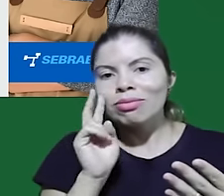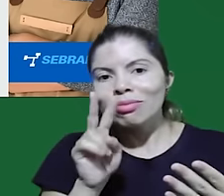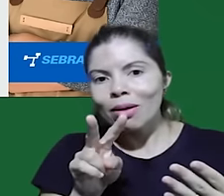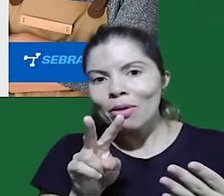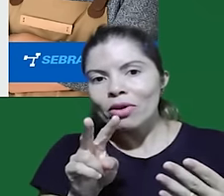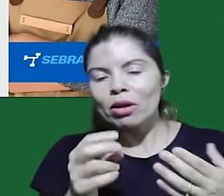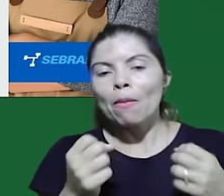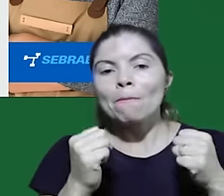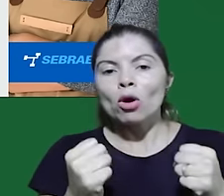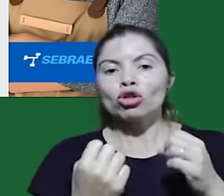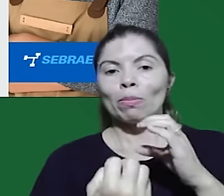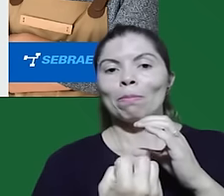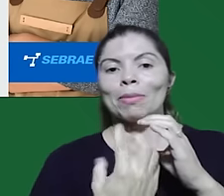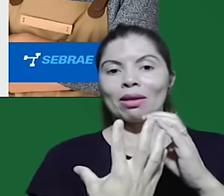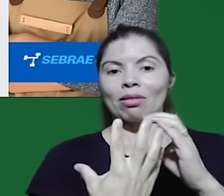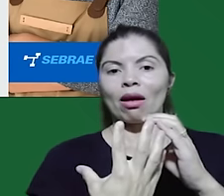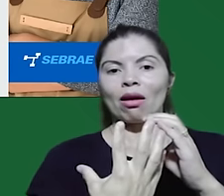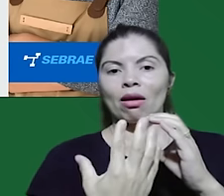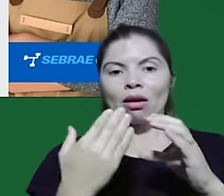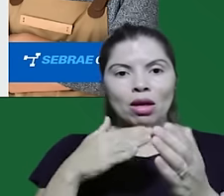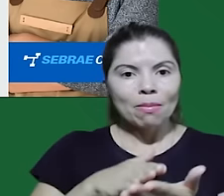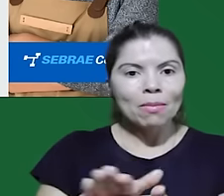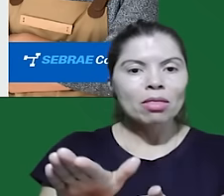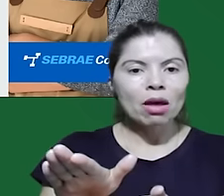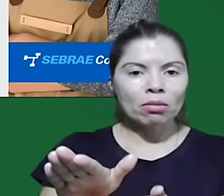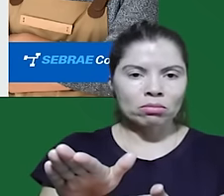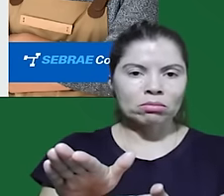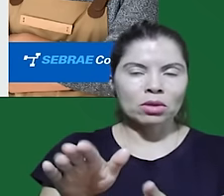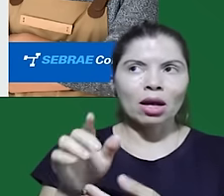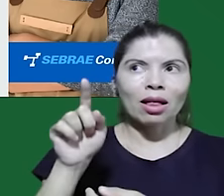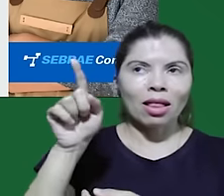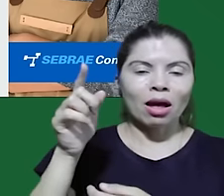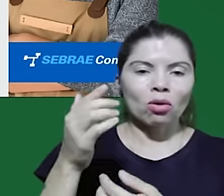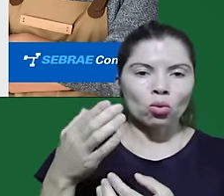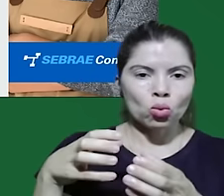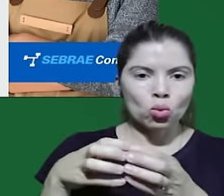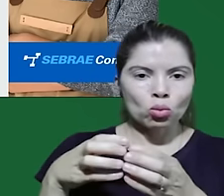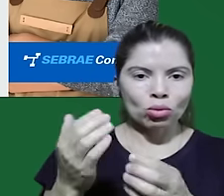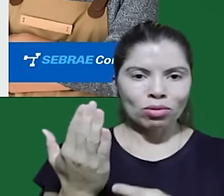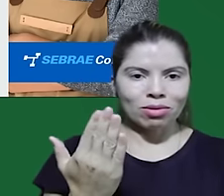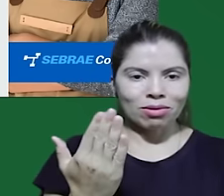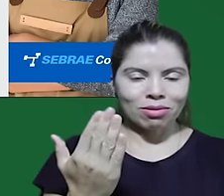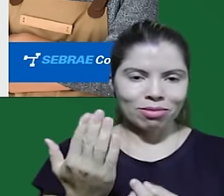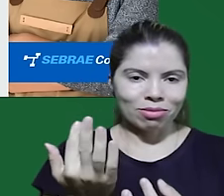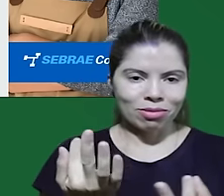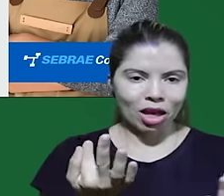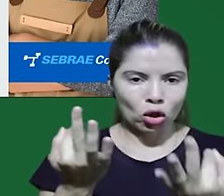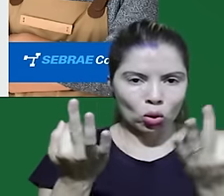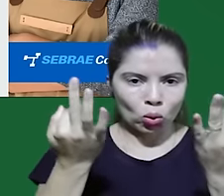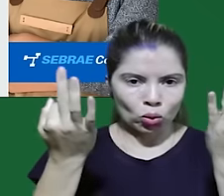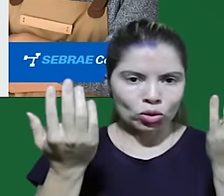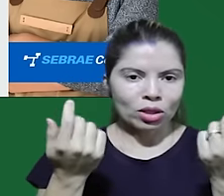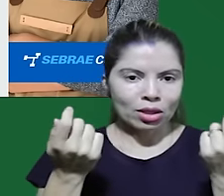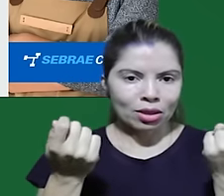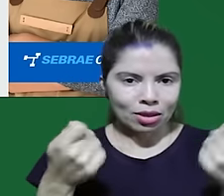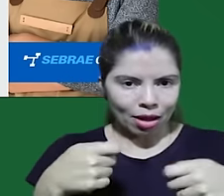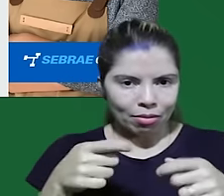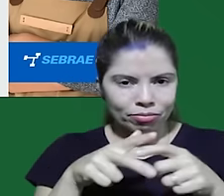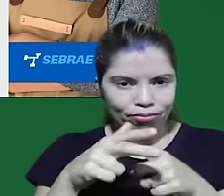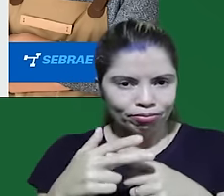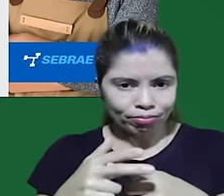aparecer Lembrando que esse sistema ele é novo tá então esse sistema ele tá disponível para uso